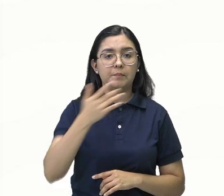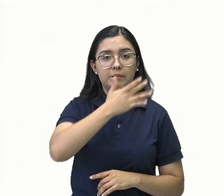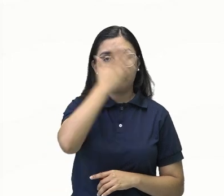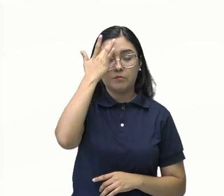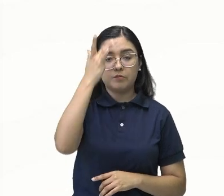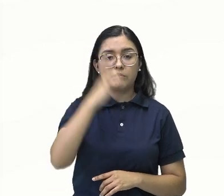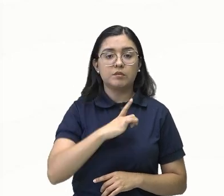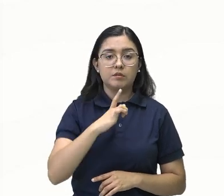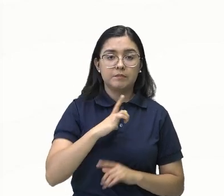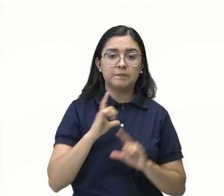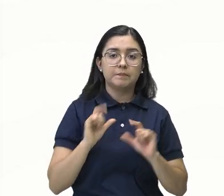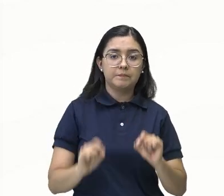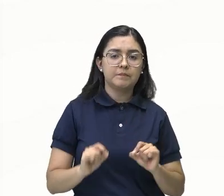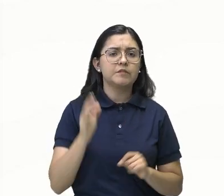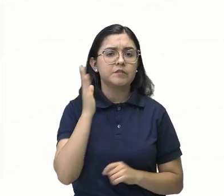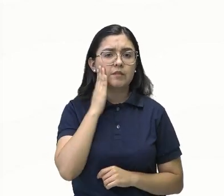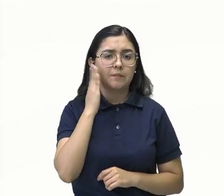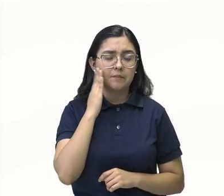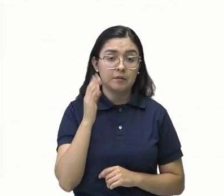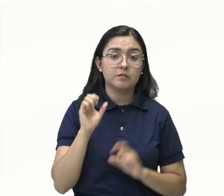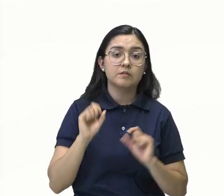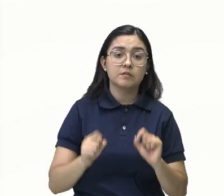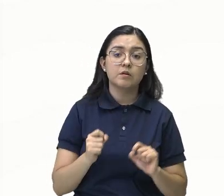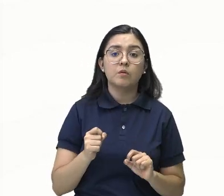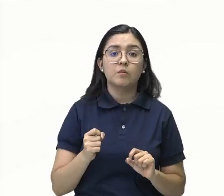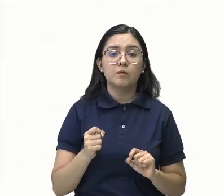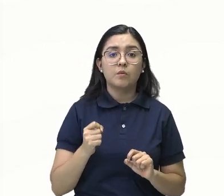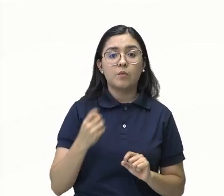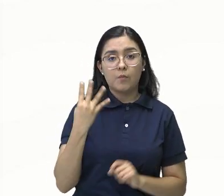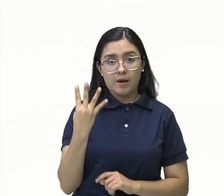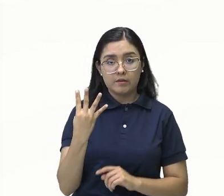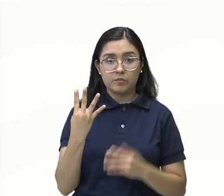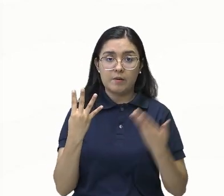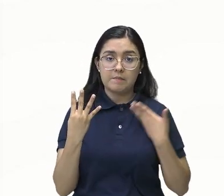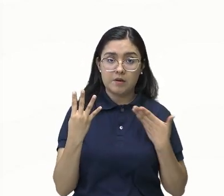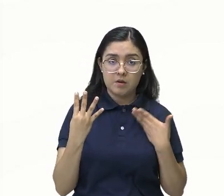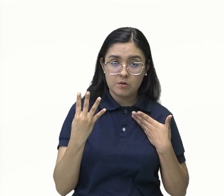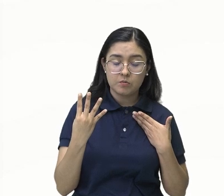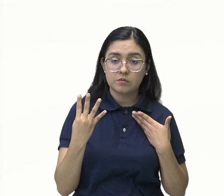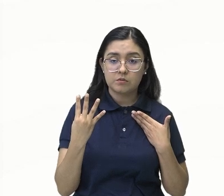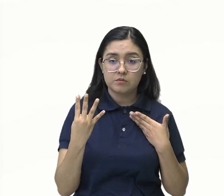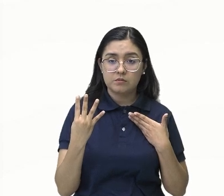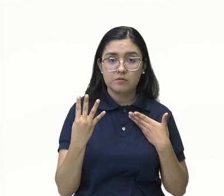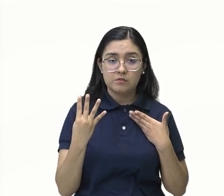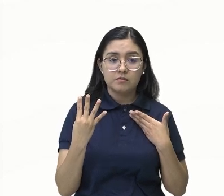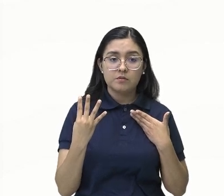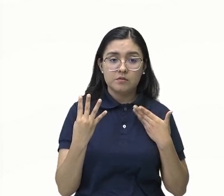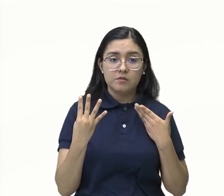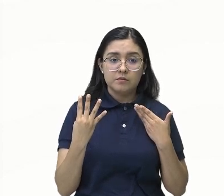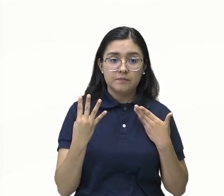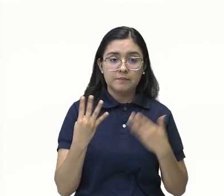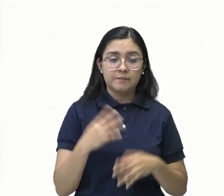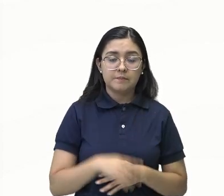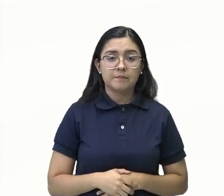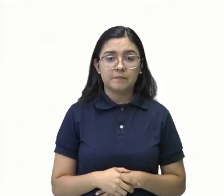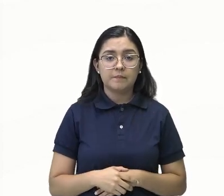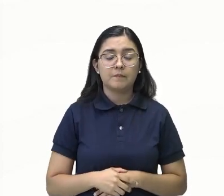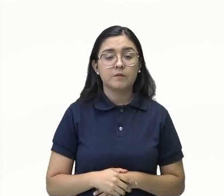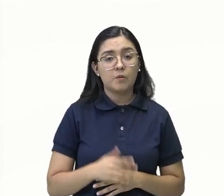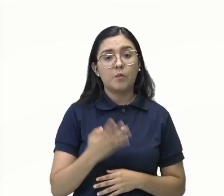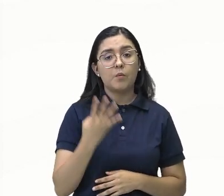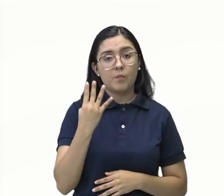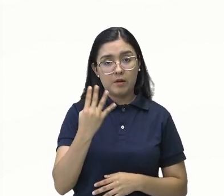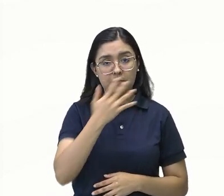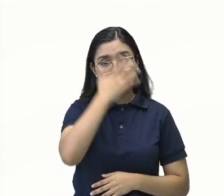A partir do momento que a gente já sabe que são 4 amigos, então a gente já sabe que são 4 pessoas